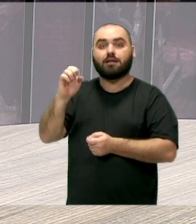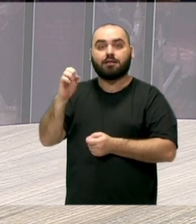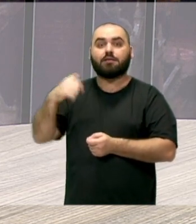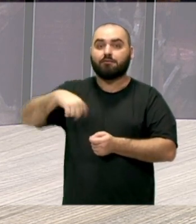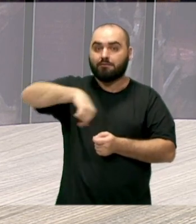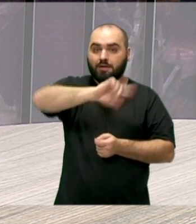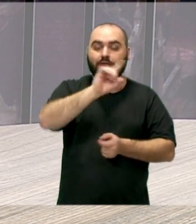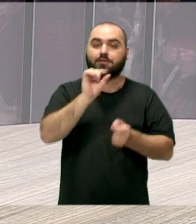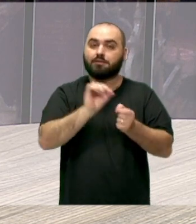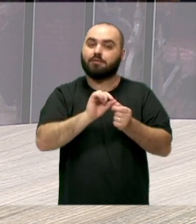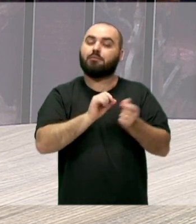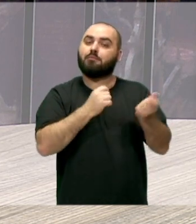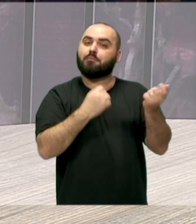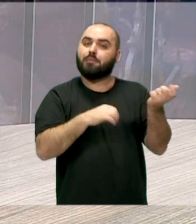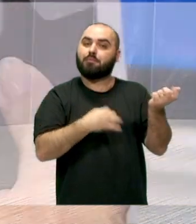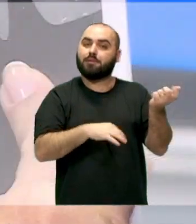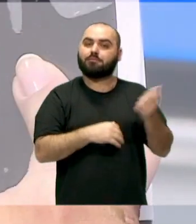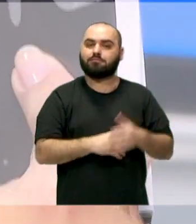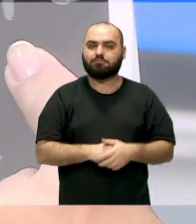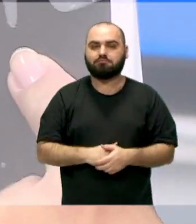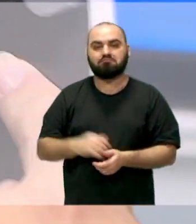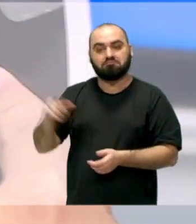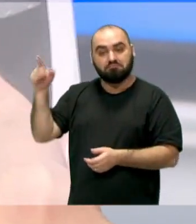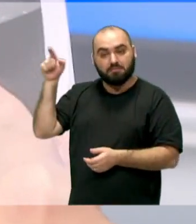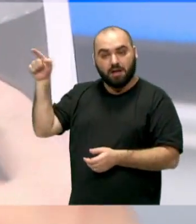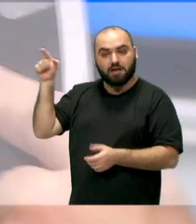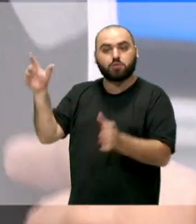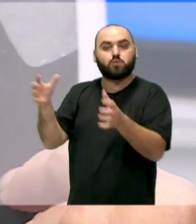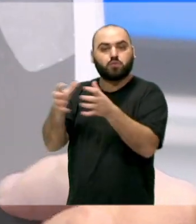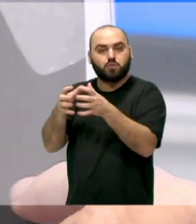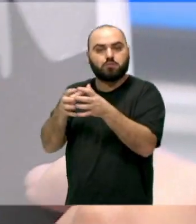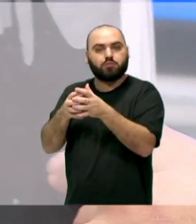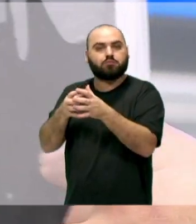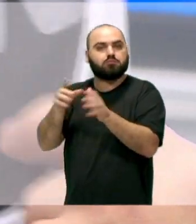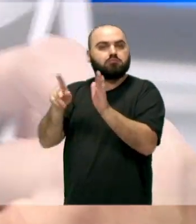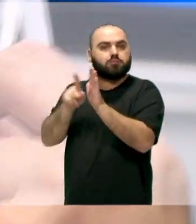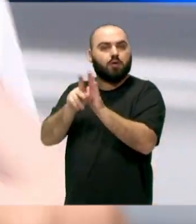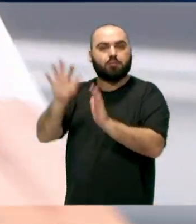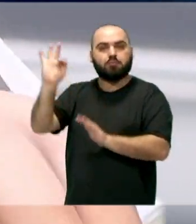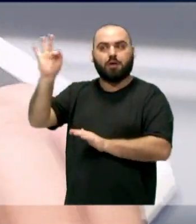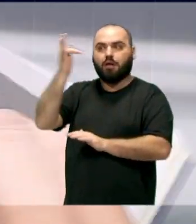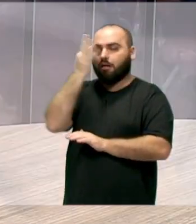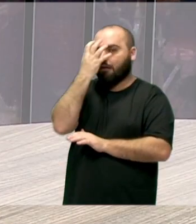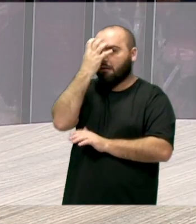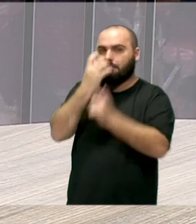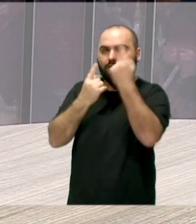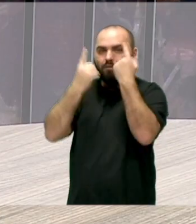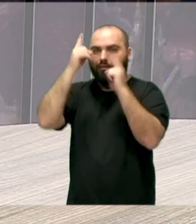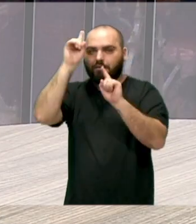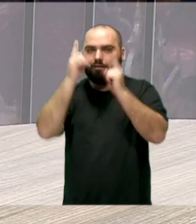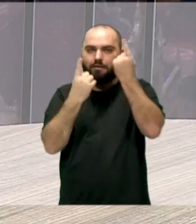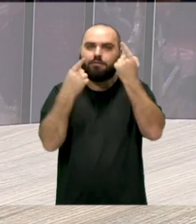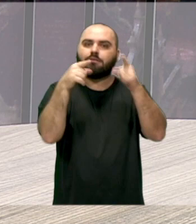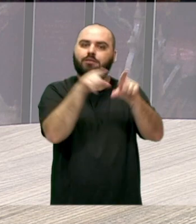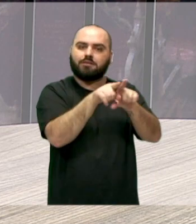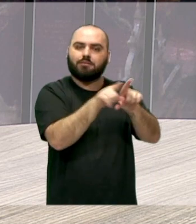Folhões. Os Folhões Jazz Band. Eles tocavam no carnaval e nos bailes